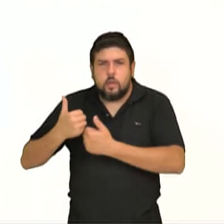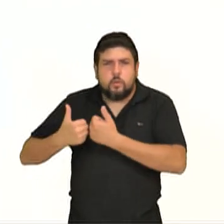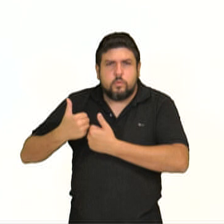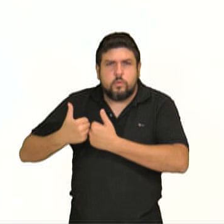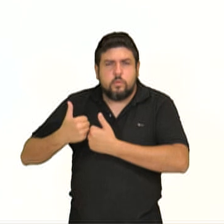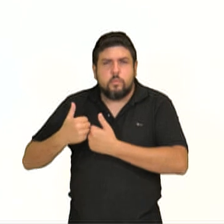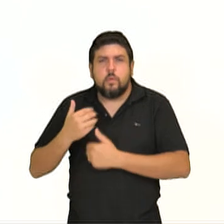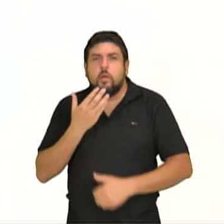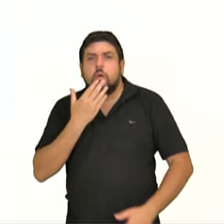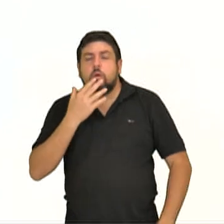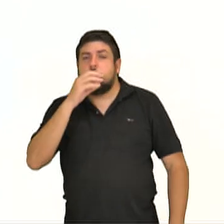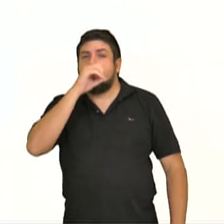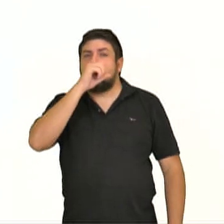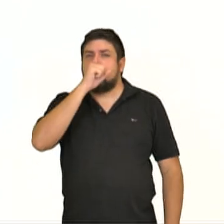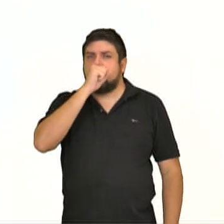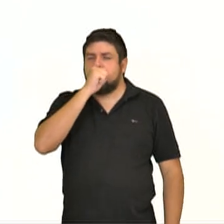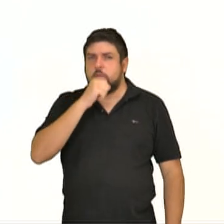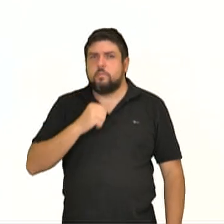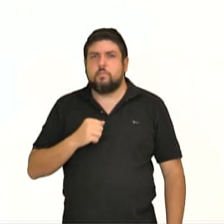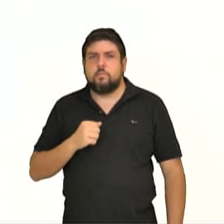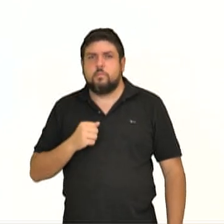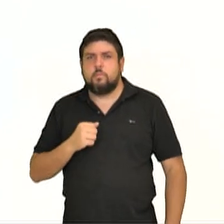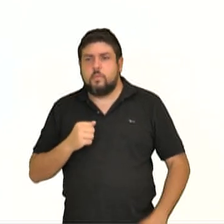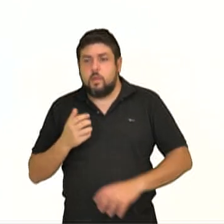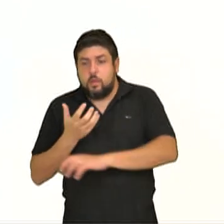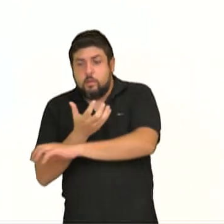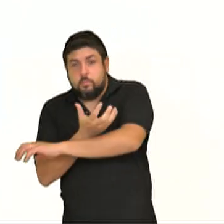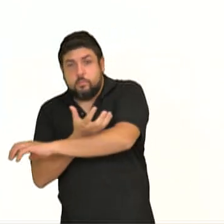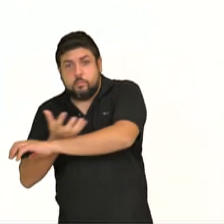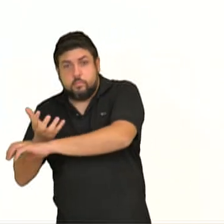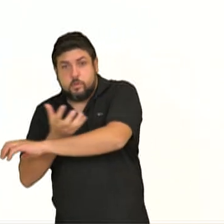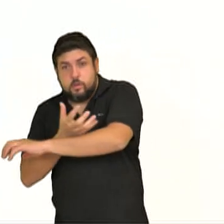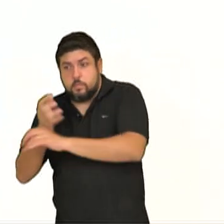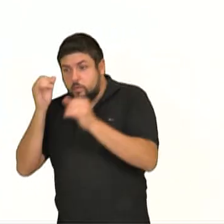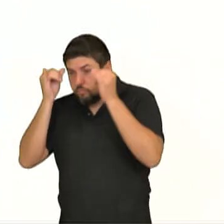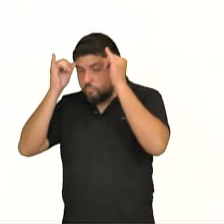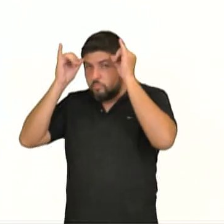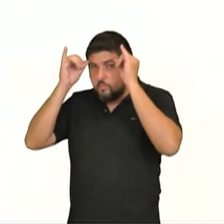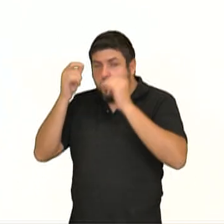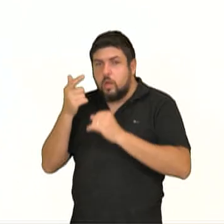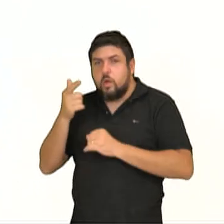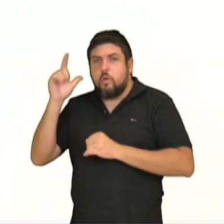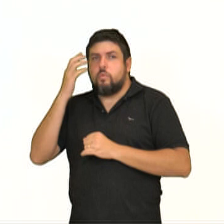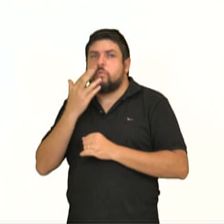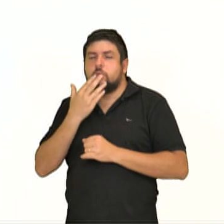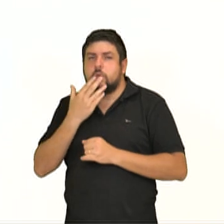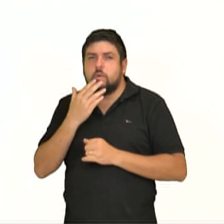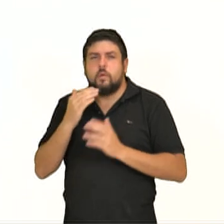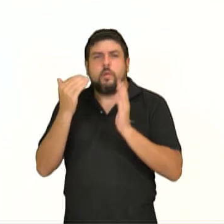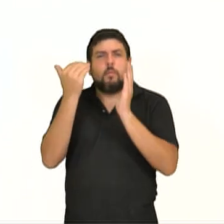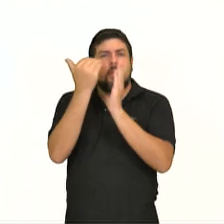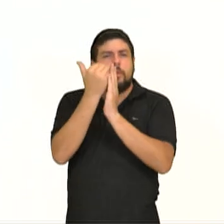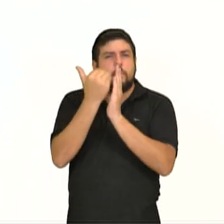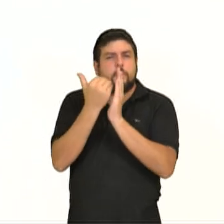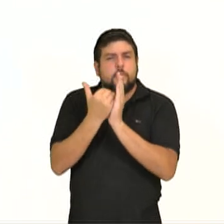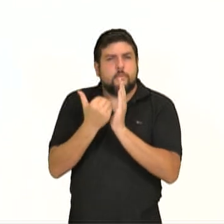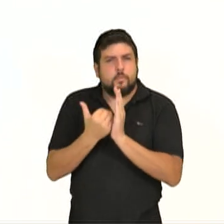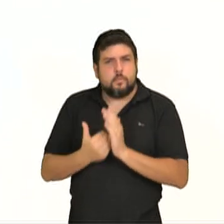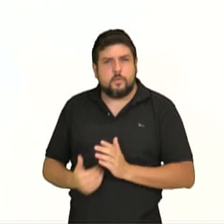cor laranja. O pasto, grama alta, é nessa outra cor. Árvores com terreno limpo, então